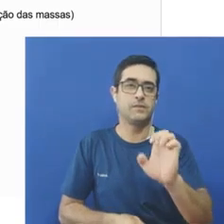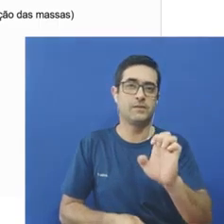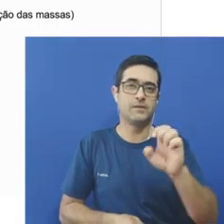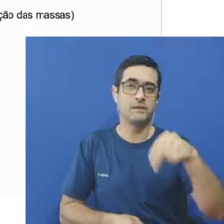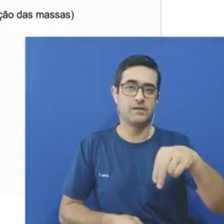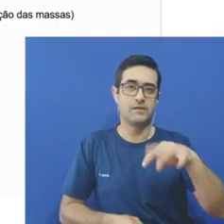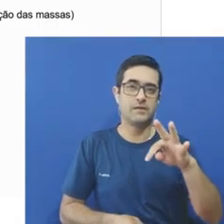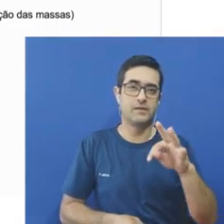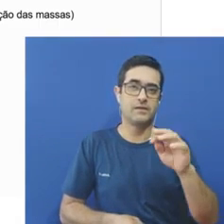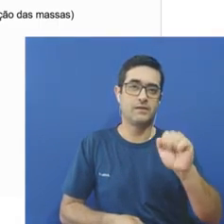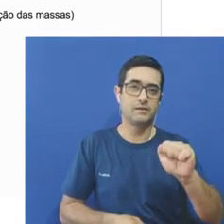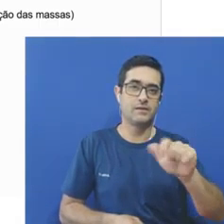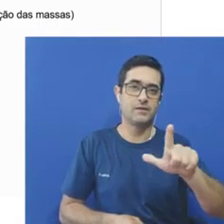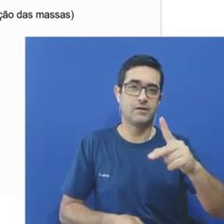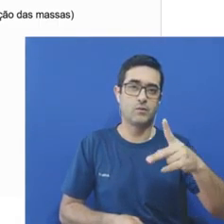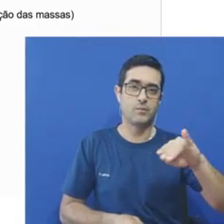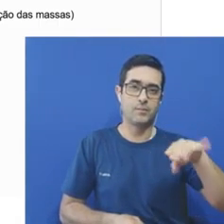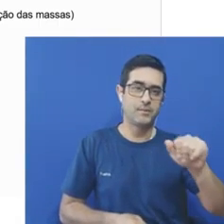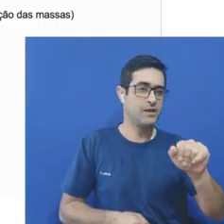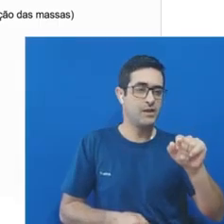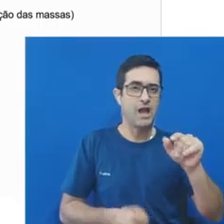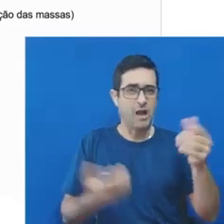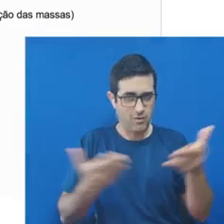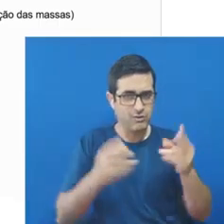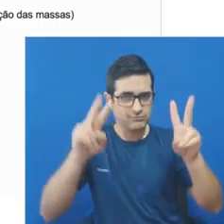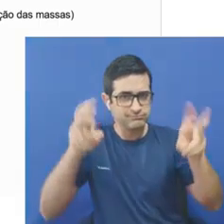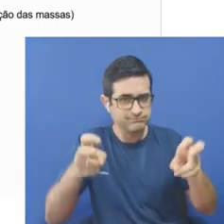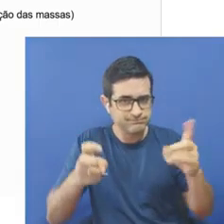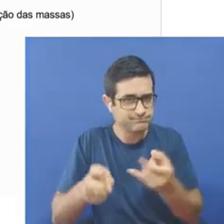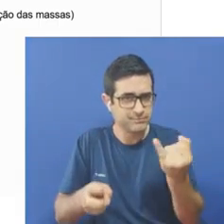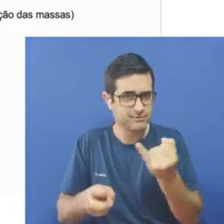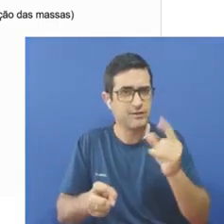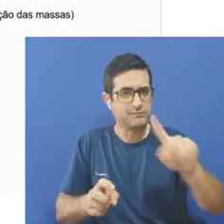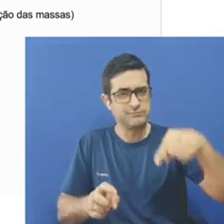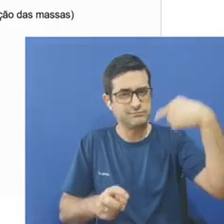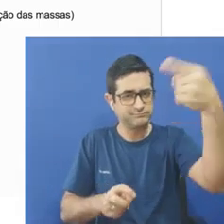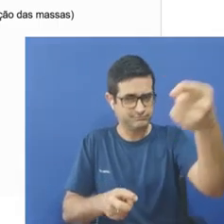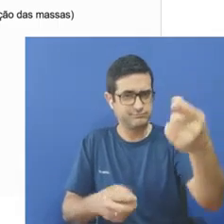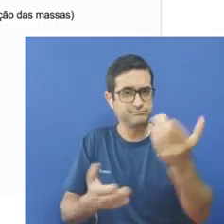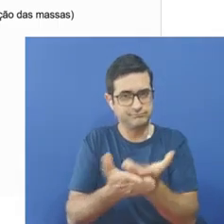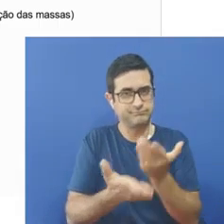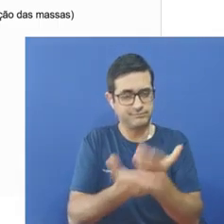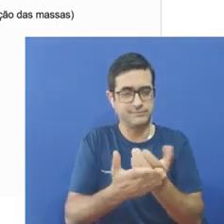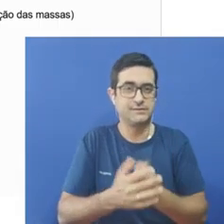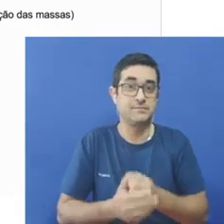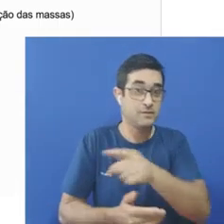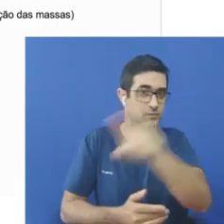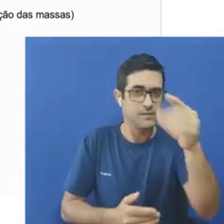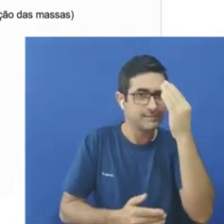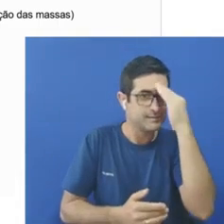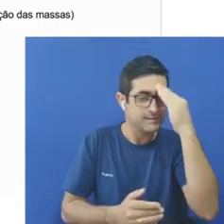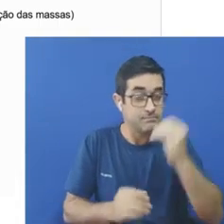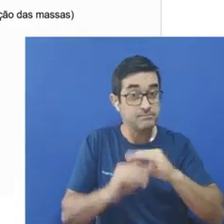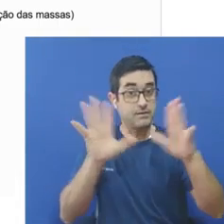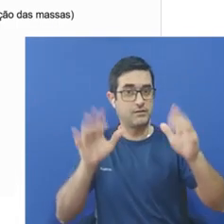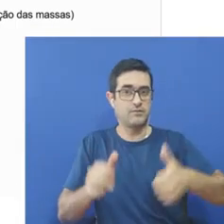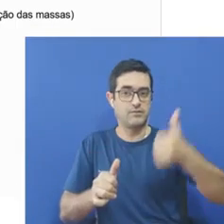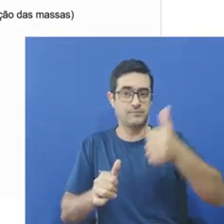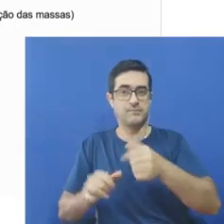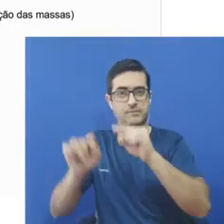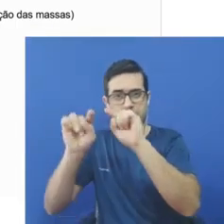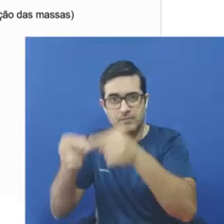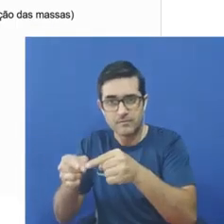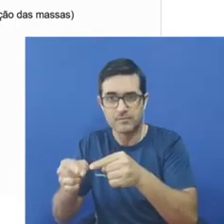por enquanto, não é importante, mas é importante que a gente entenda. Então, por exemplo, S é sólido,